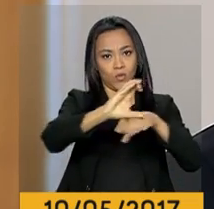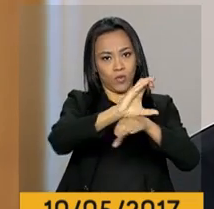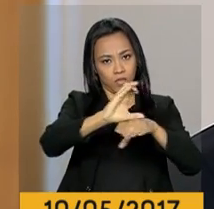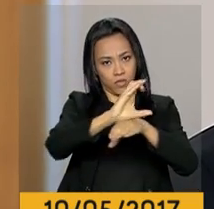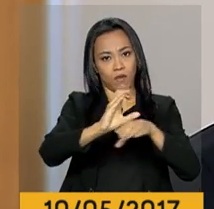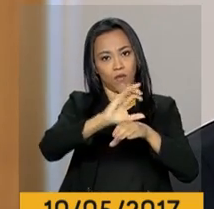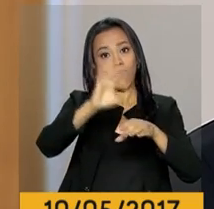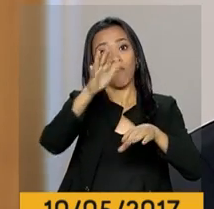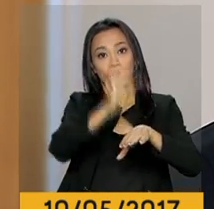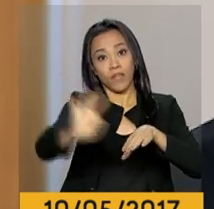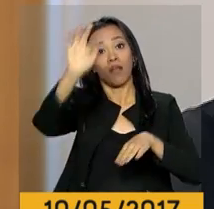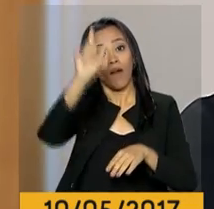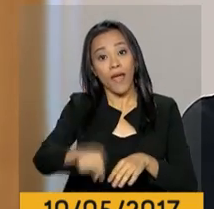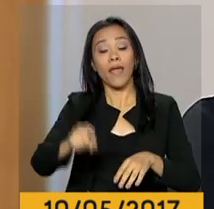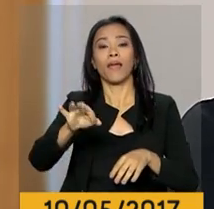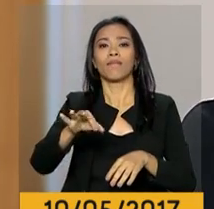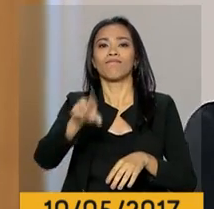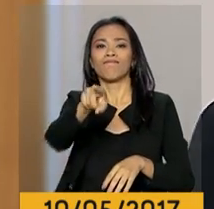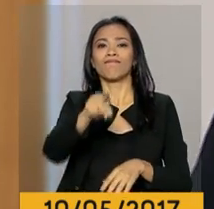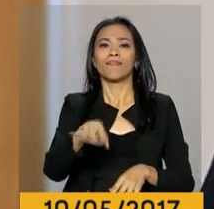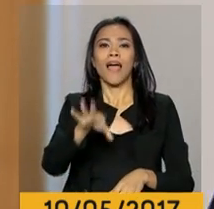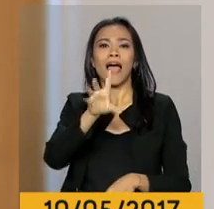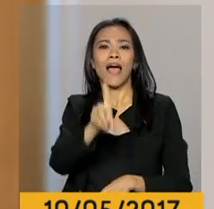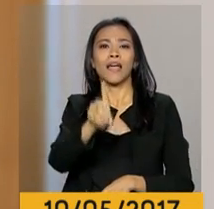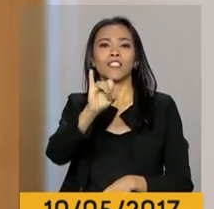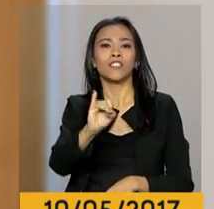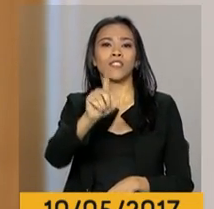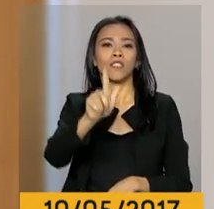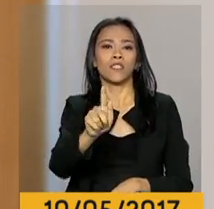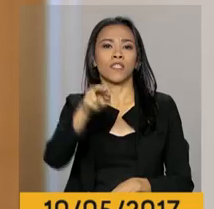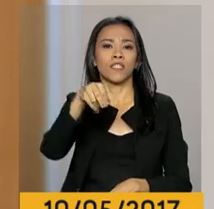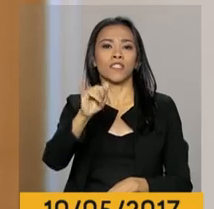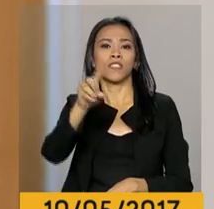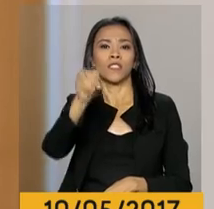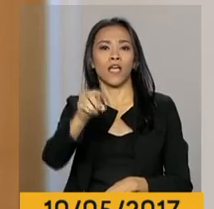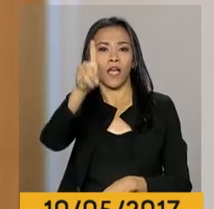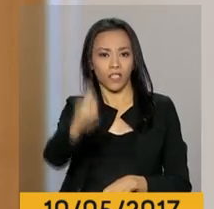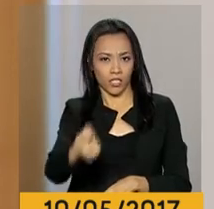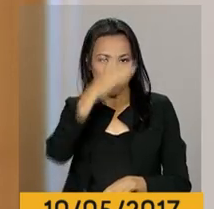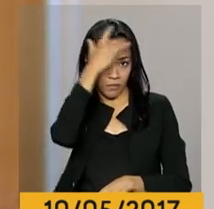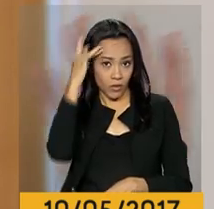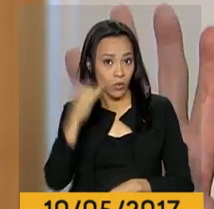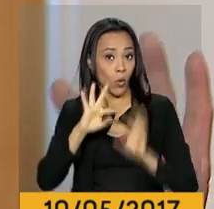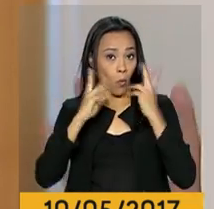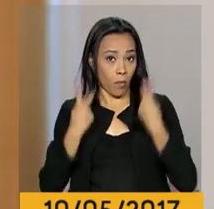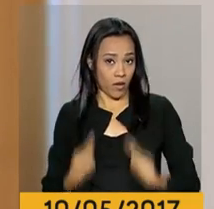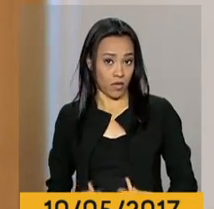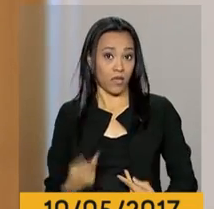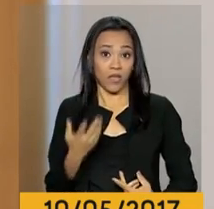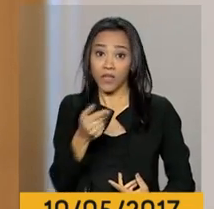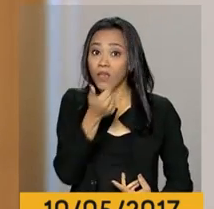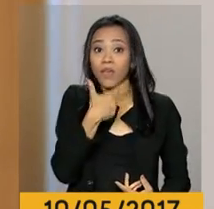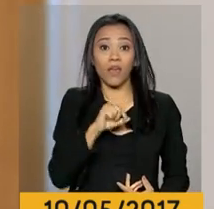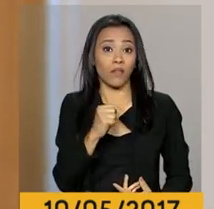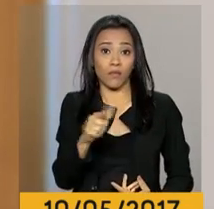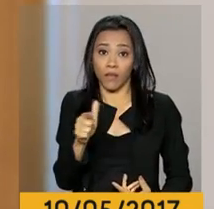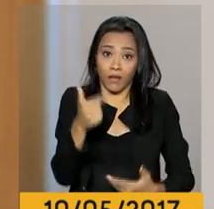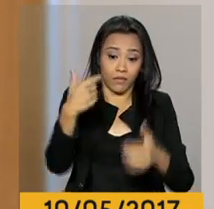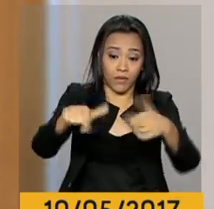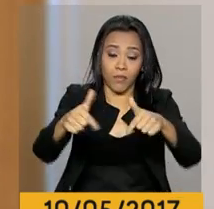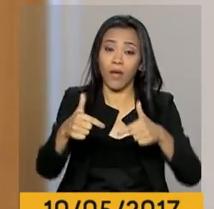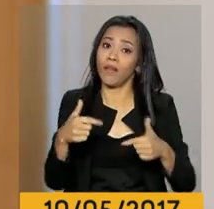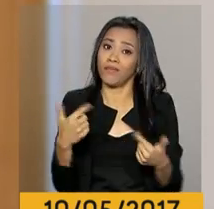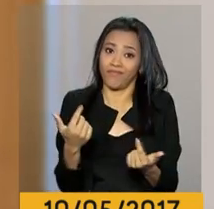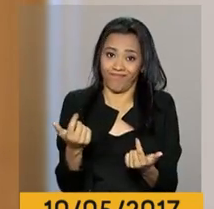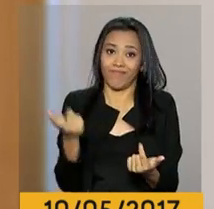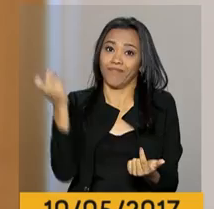há nada mais eh indigno para o cidadão brasileiro do que o desemprego Não é eu até conto sempre um episódio que me contaram há tempos